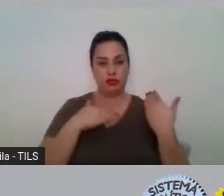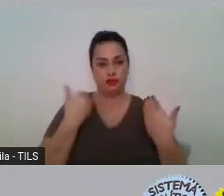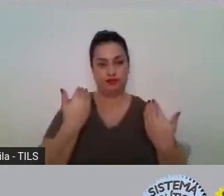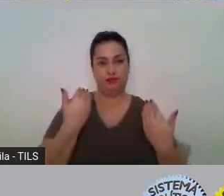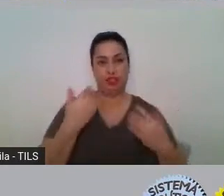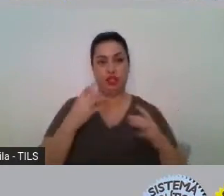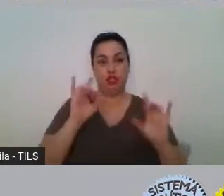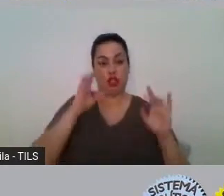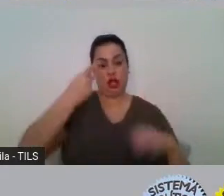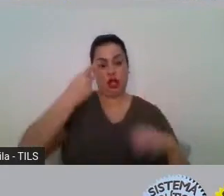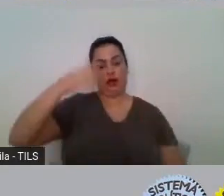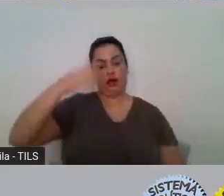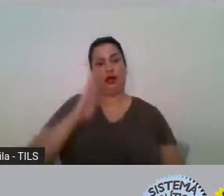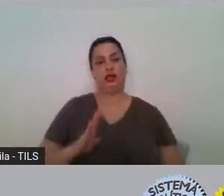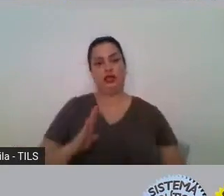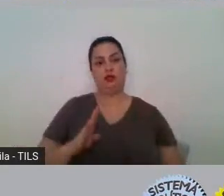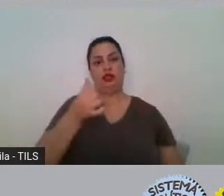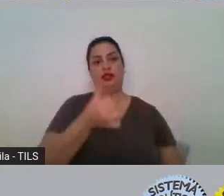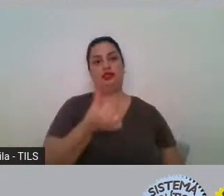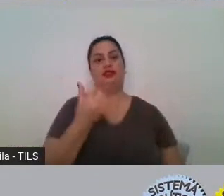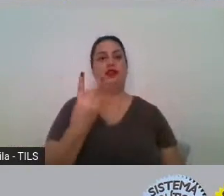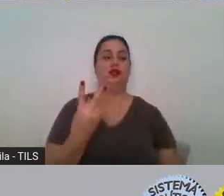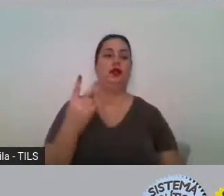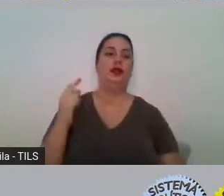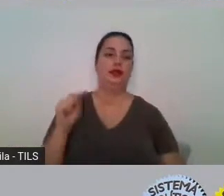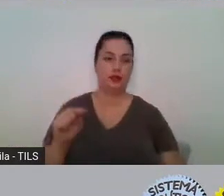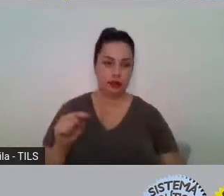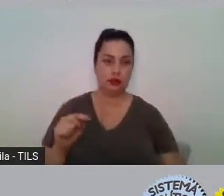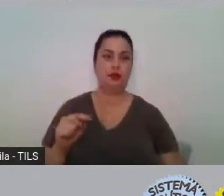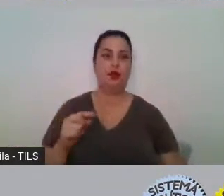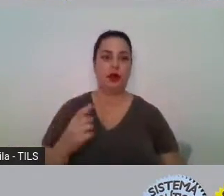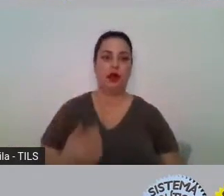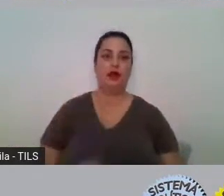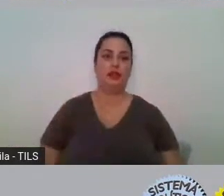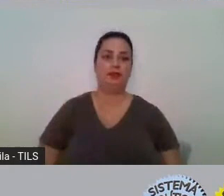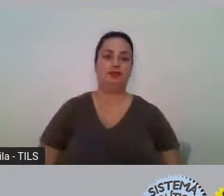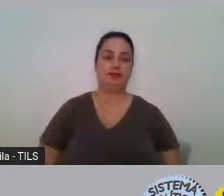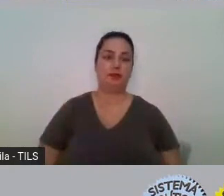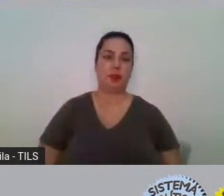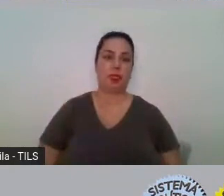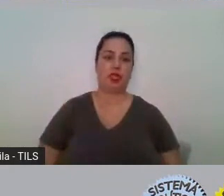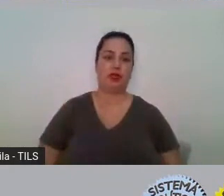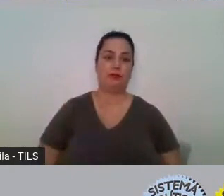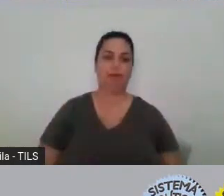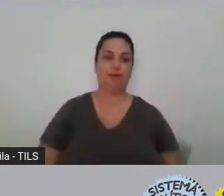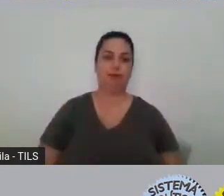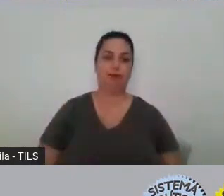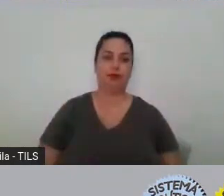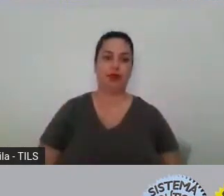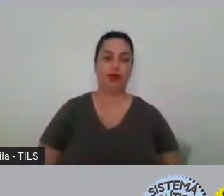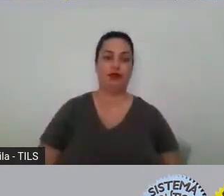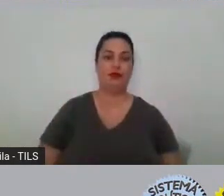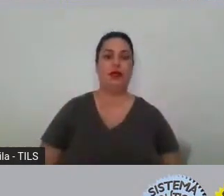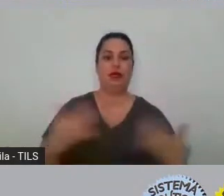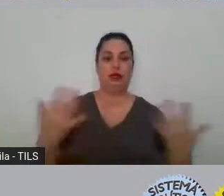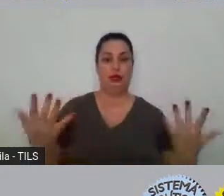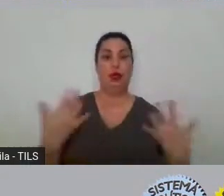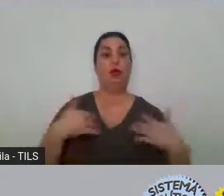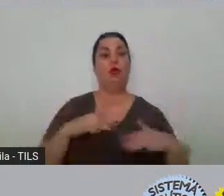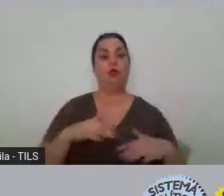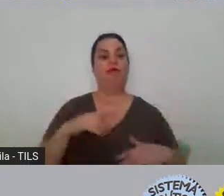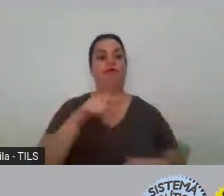responsabilidade desse governo, nós temos um processo no qual o Estado ausente, o setor privado pagando e gerando cada vez menos